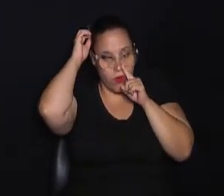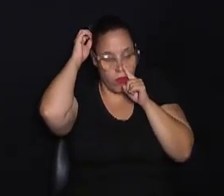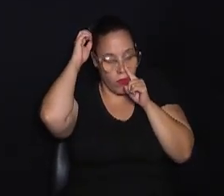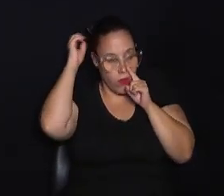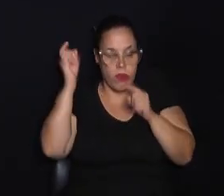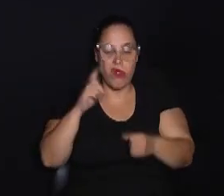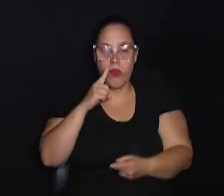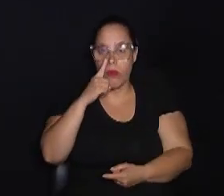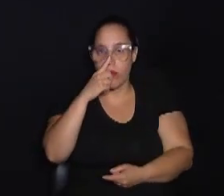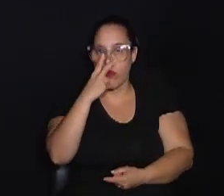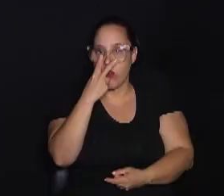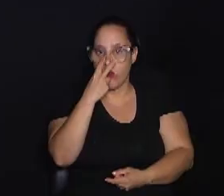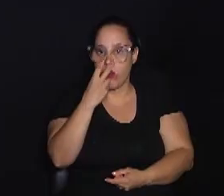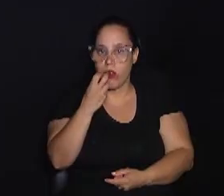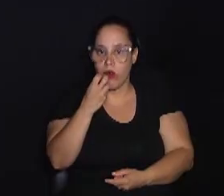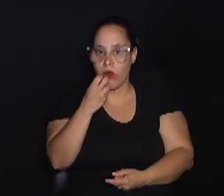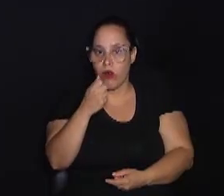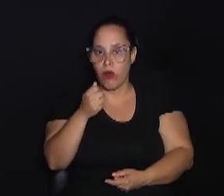visual,